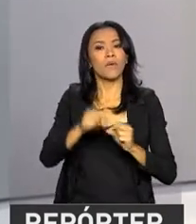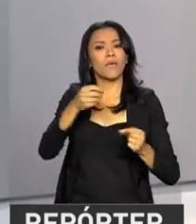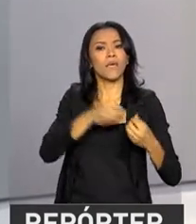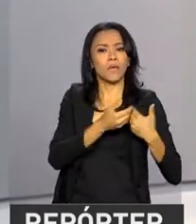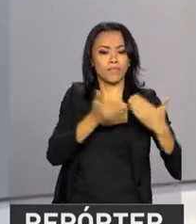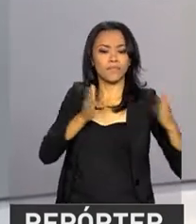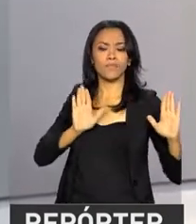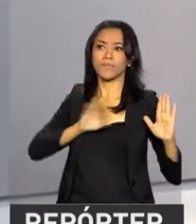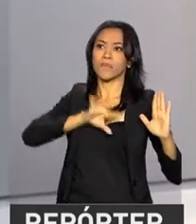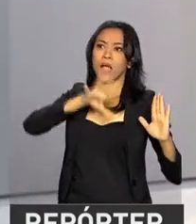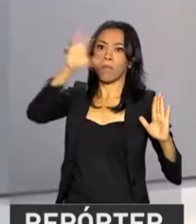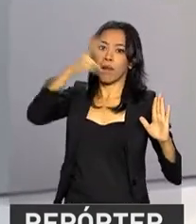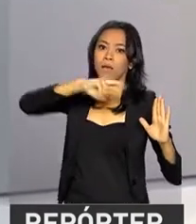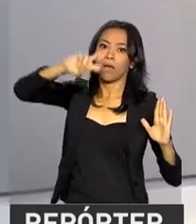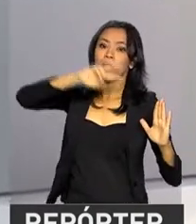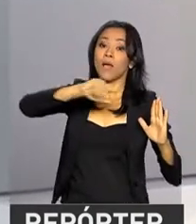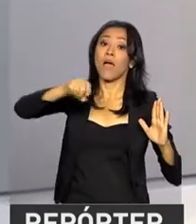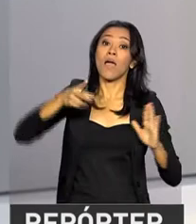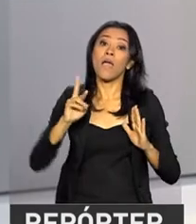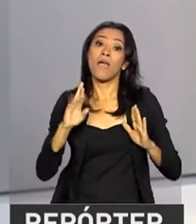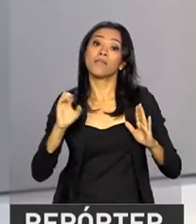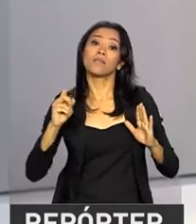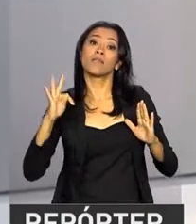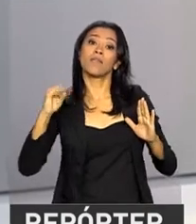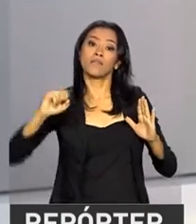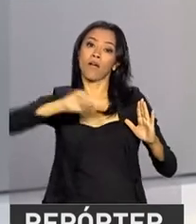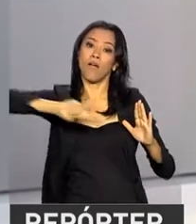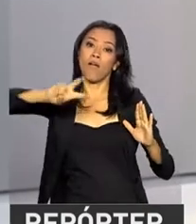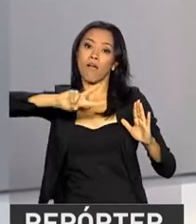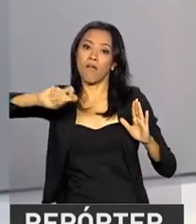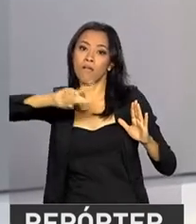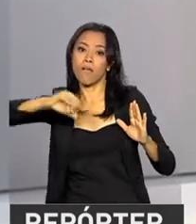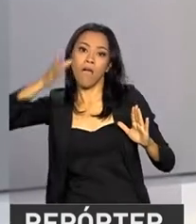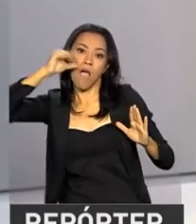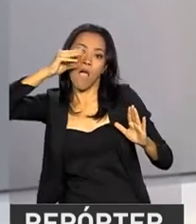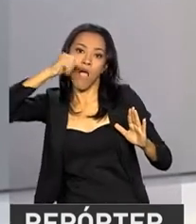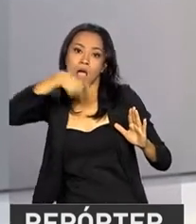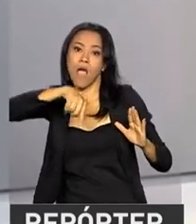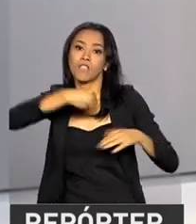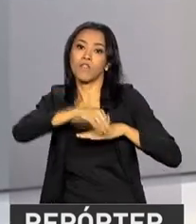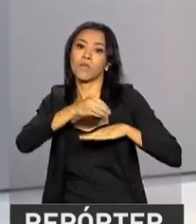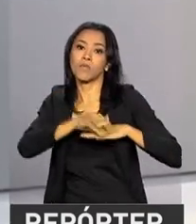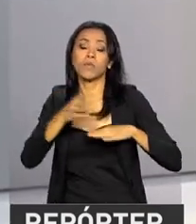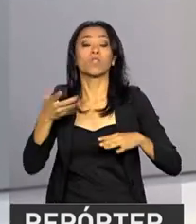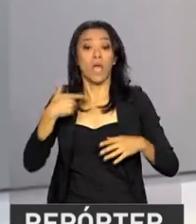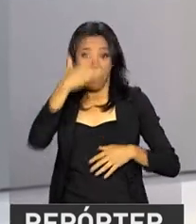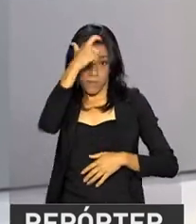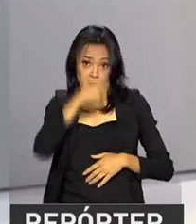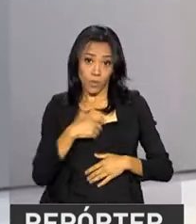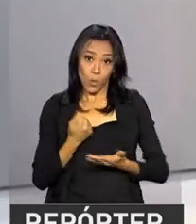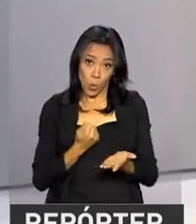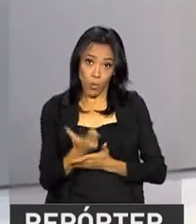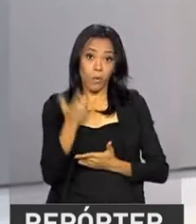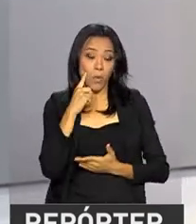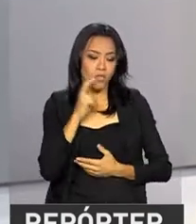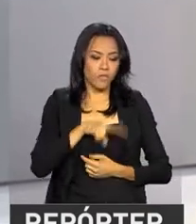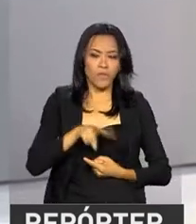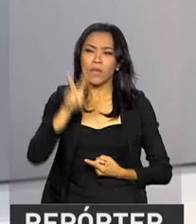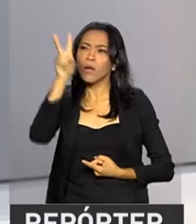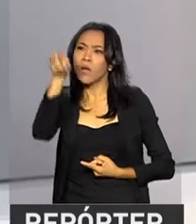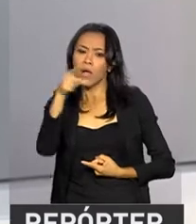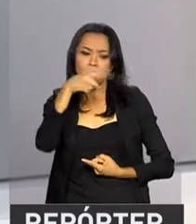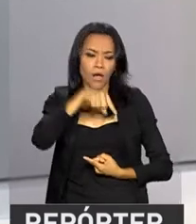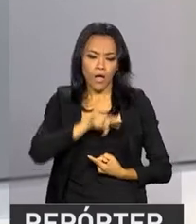dados automaticamente para a receita federal e órgãos de vigilância o cliente pode acompanhar todo o processo realizar o pagamento dos impostos